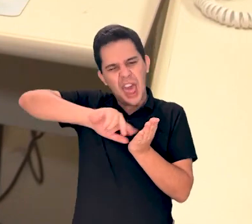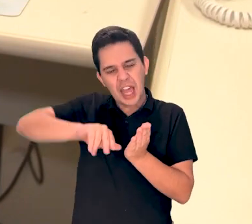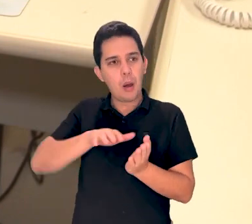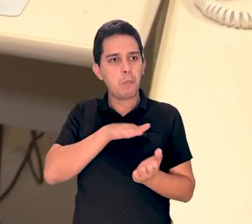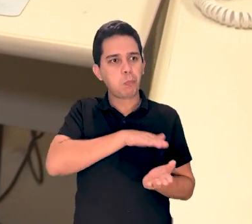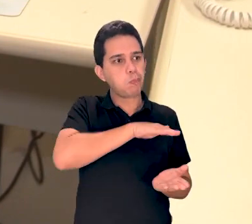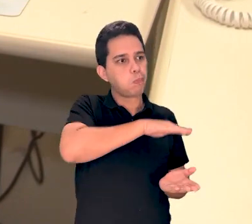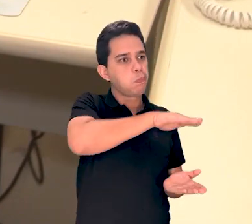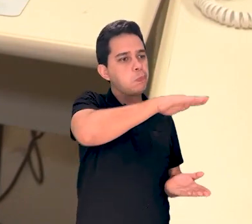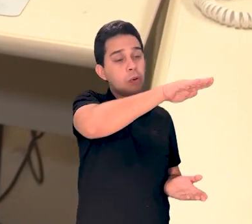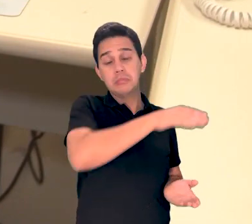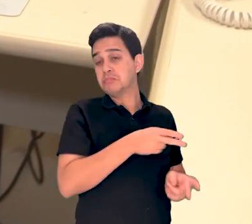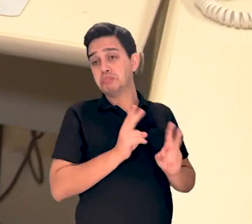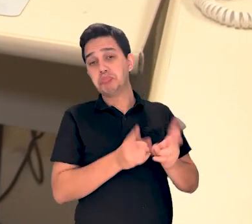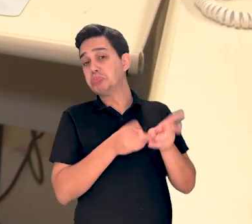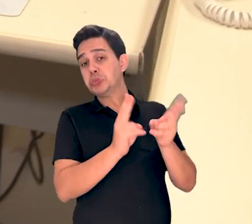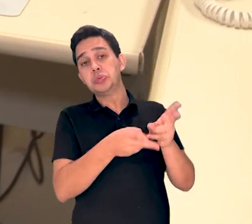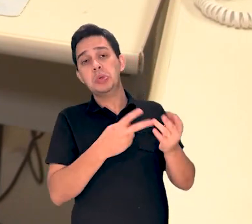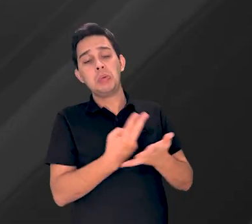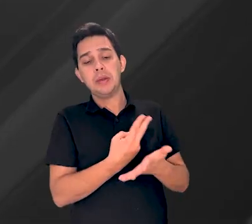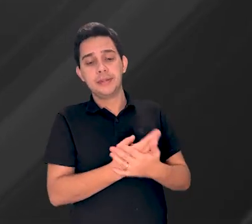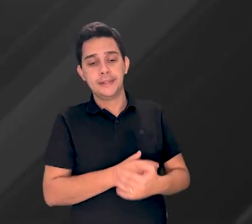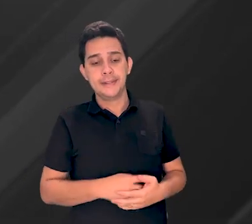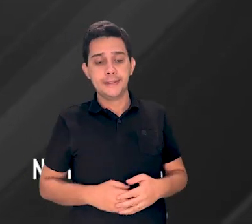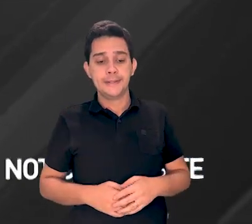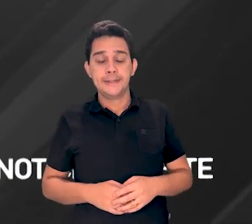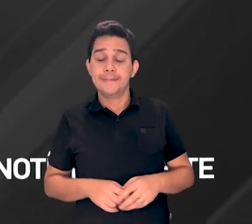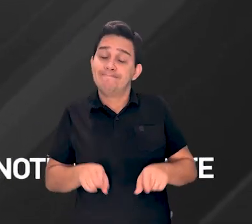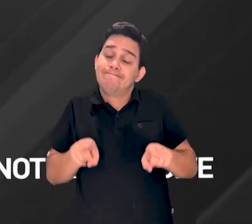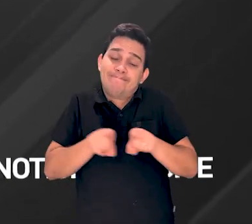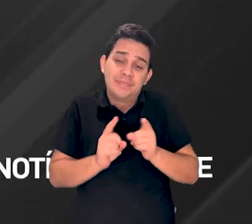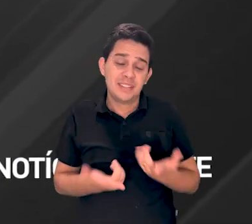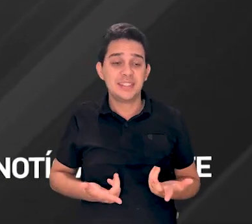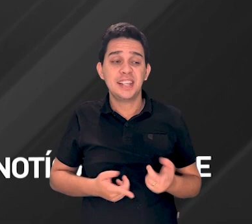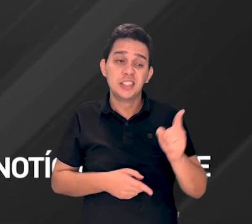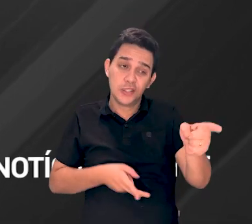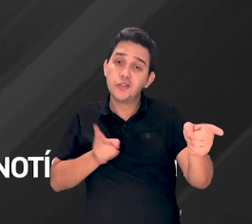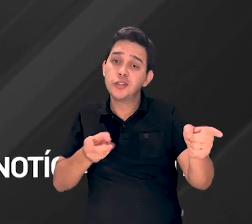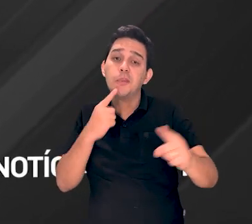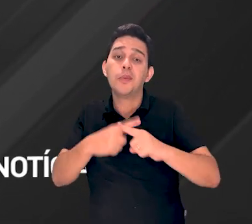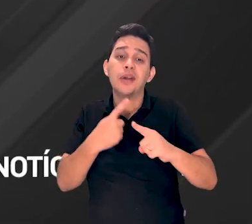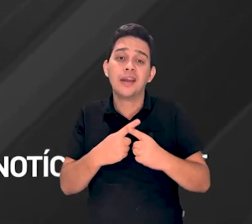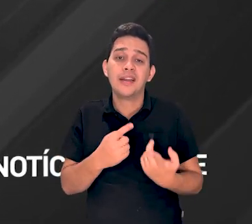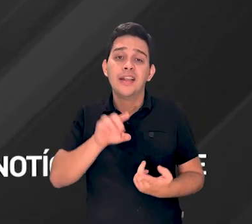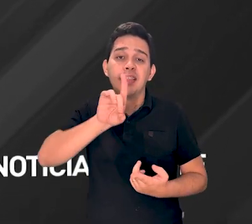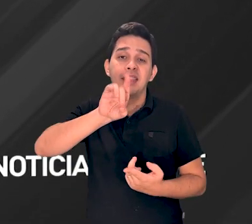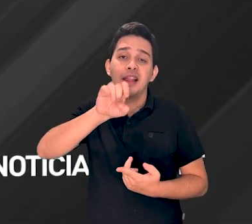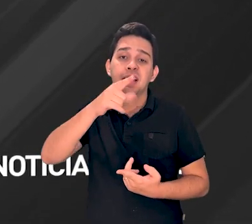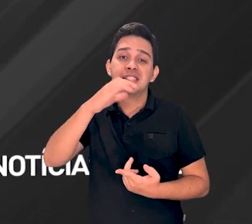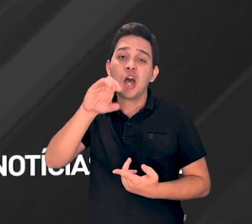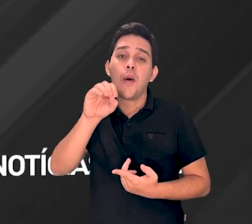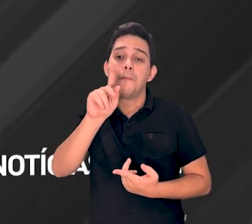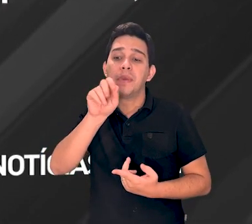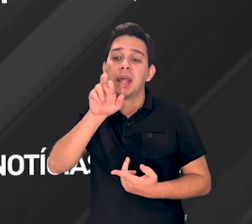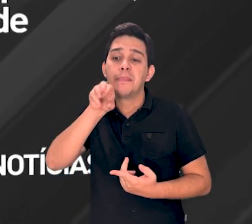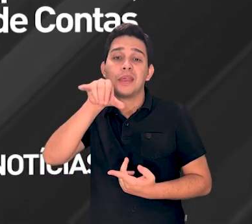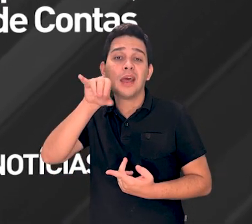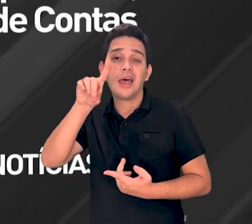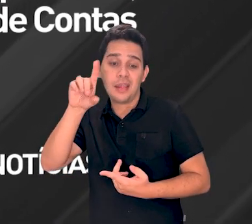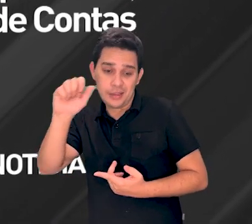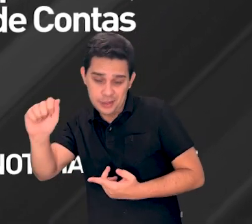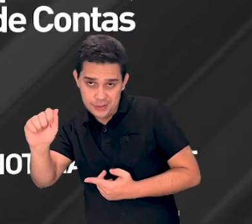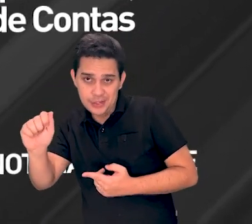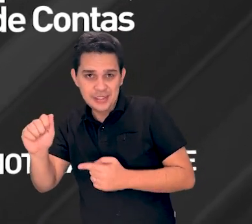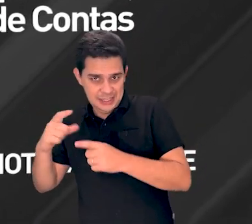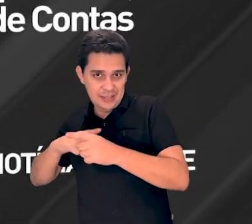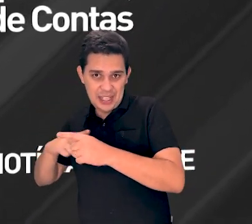eu acho que a coisa toda tá mudando também por causa das delações premiadas que apareceram na operação lava-jato e que usa